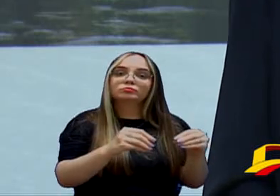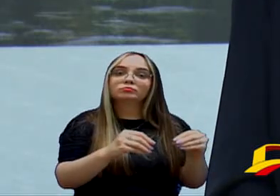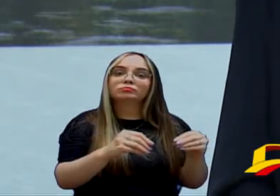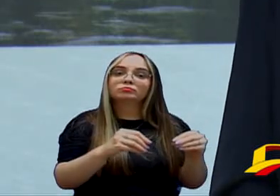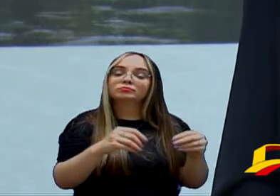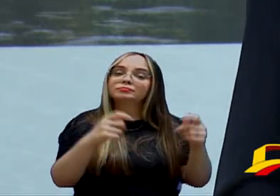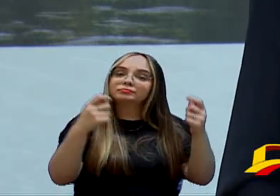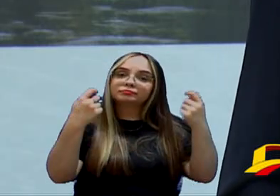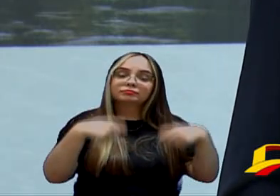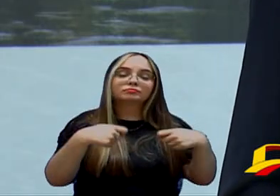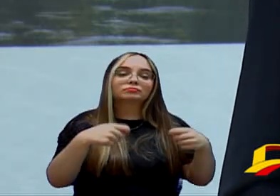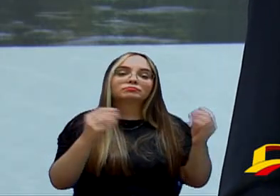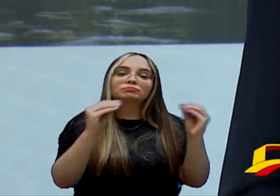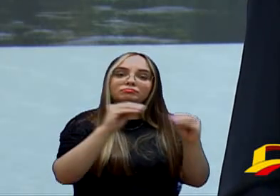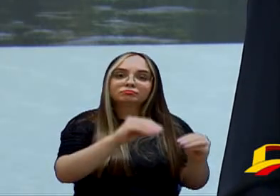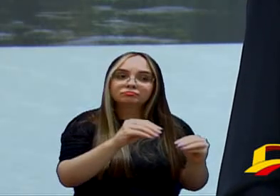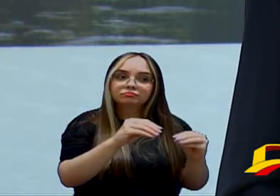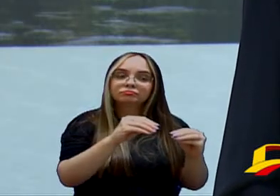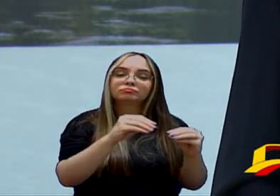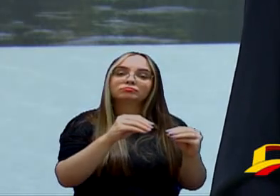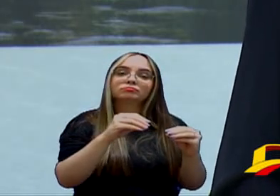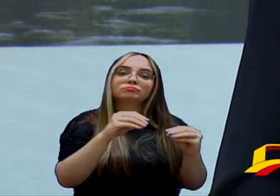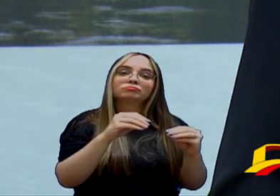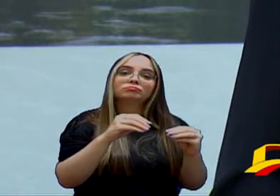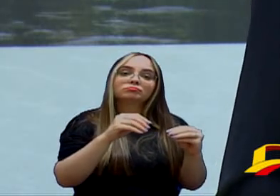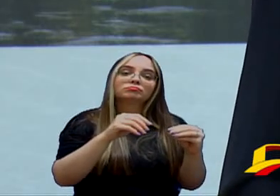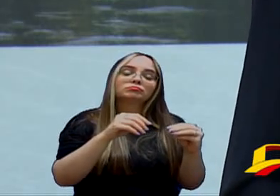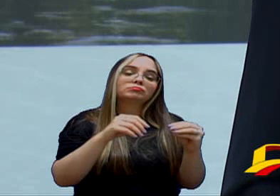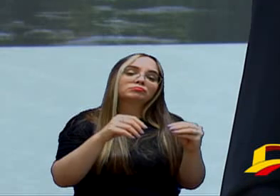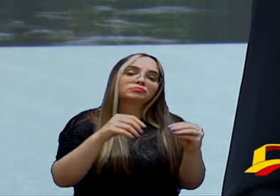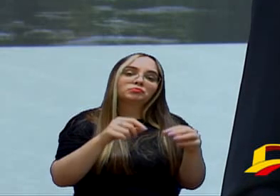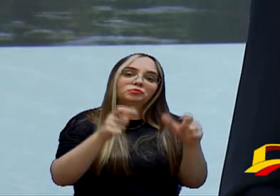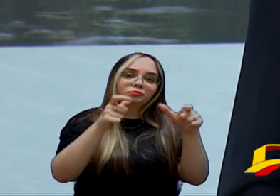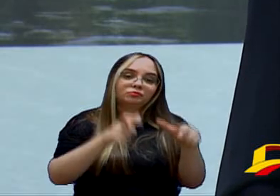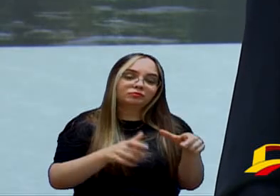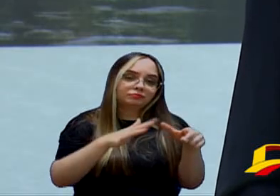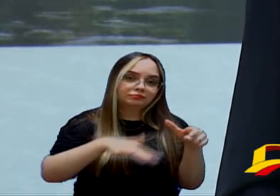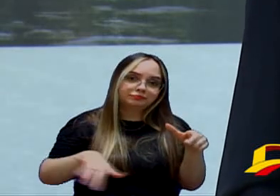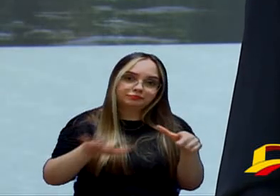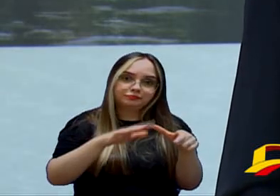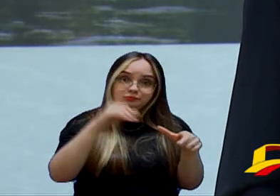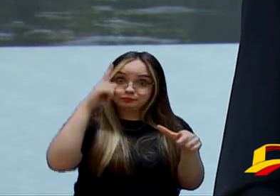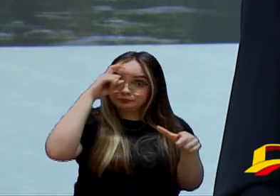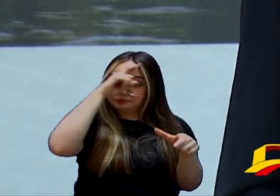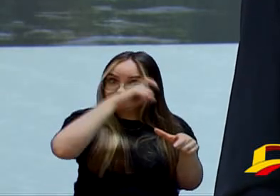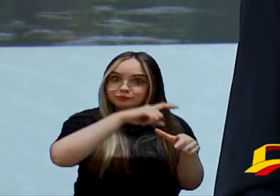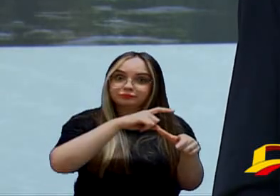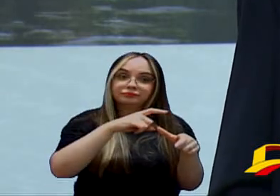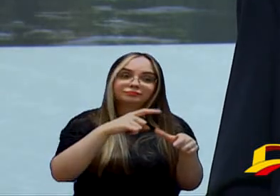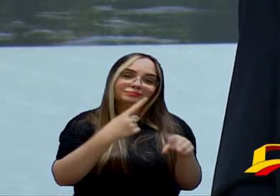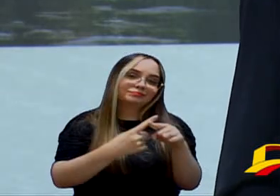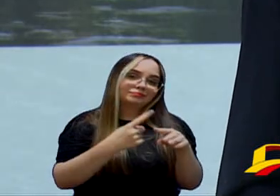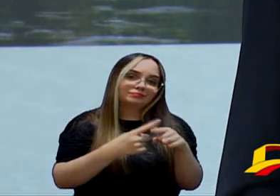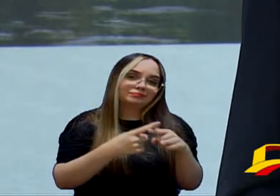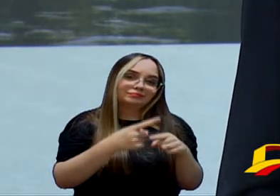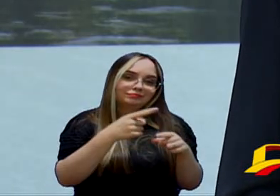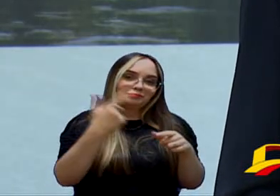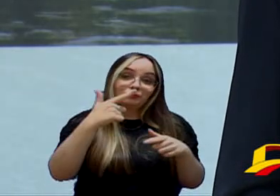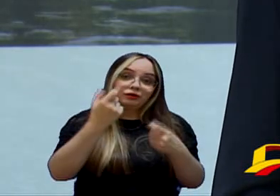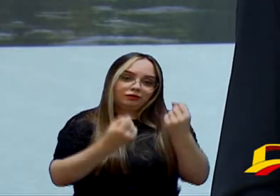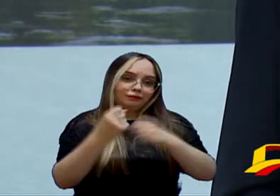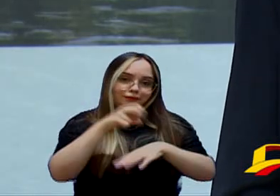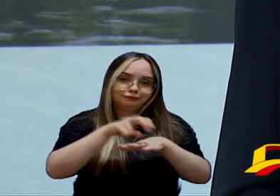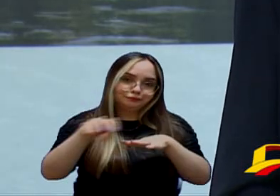fosse colocada à disposição apesar de ser um local bem difícil né até porque não estacionamento